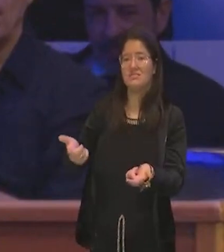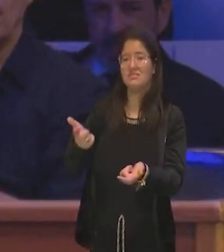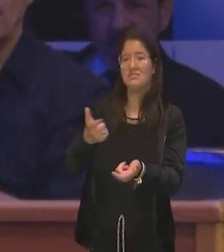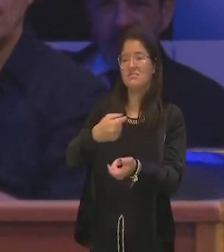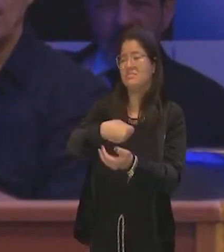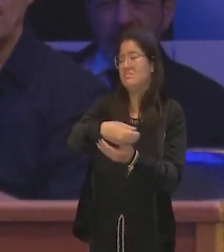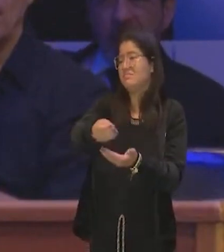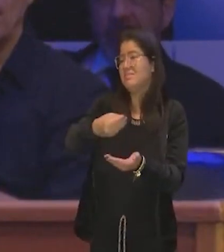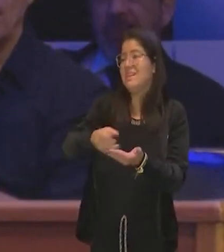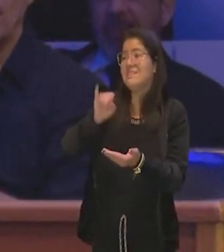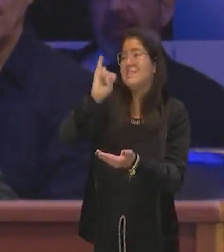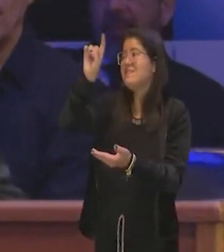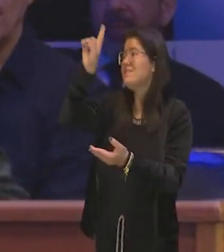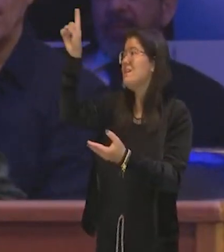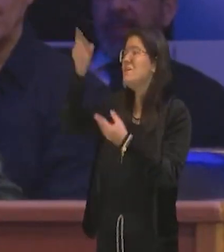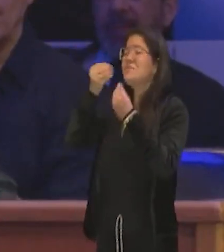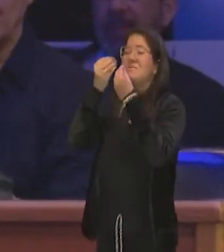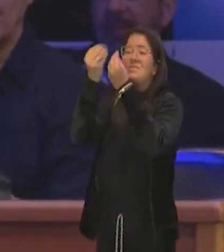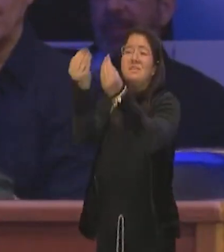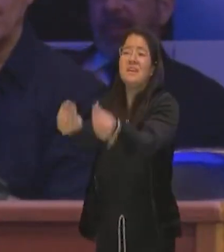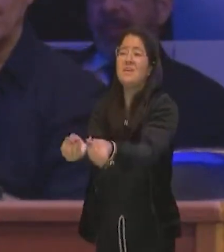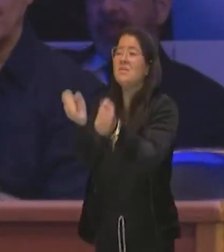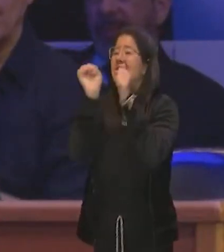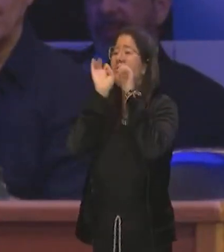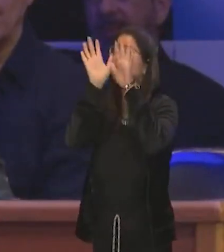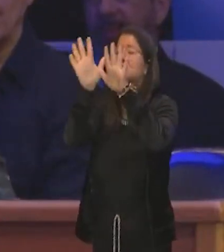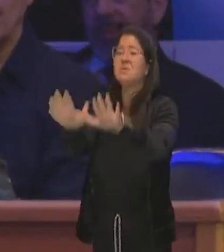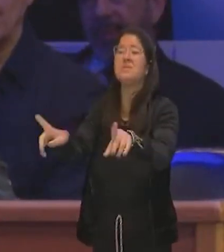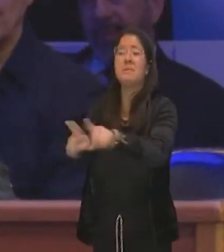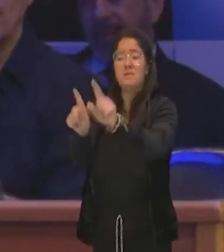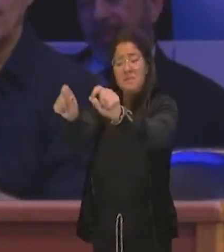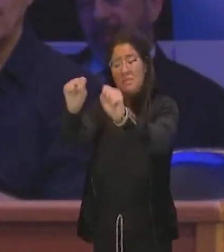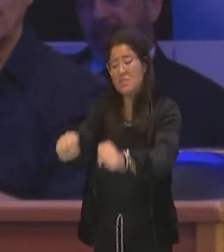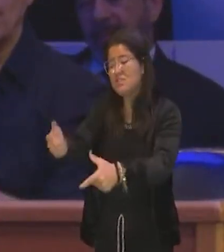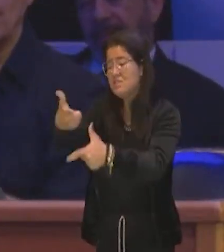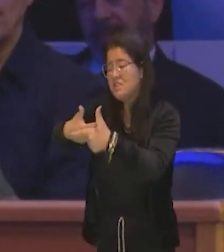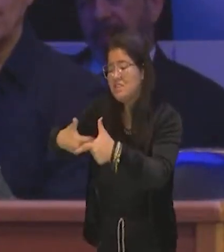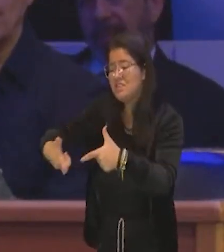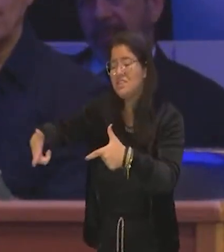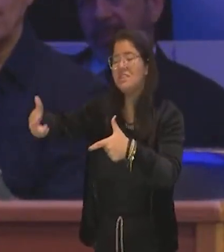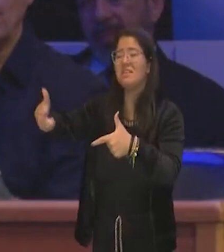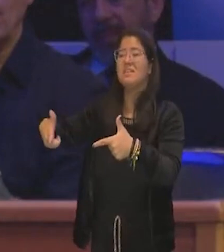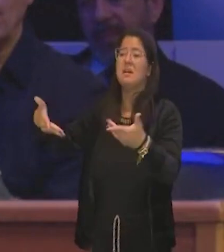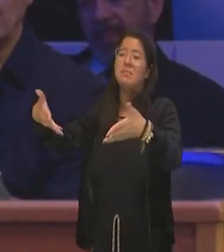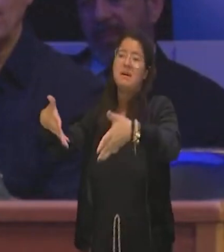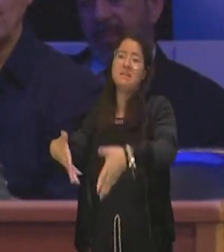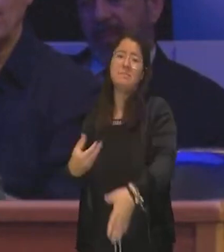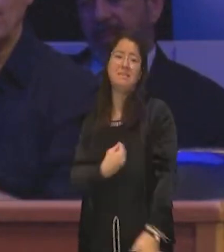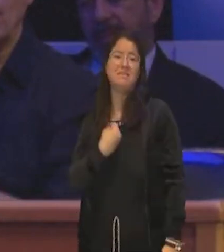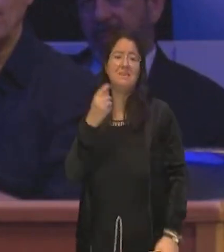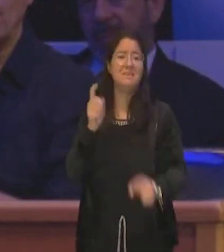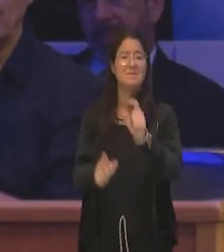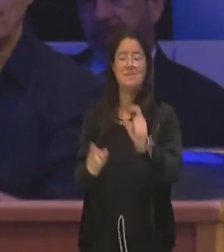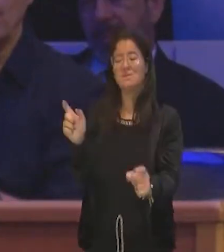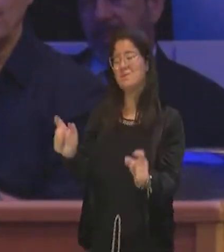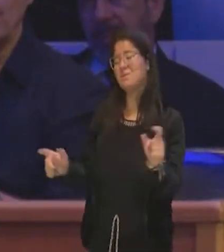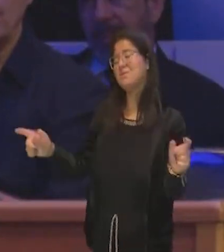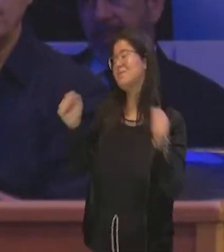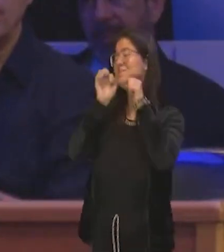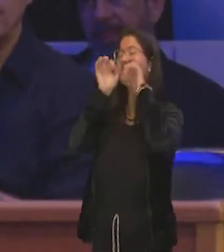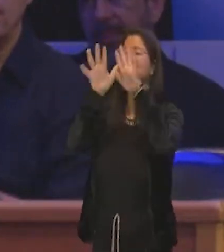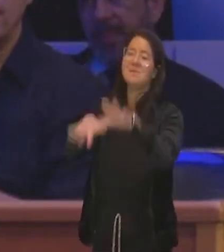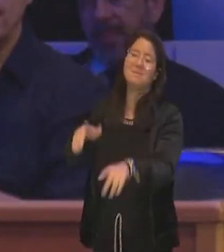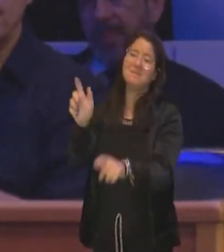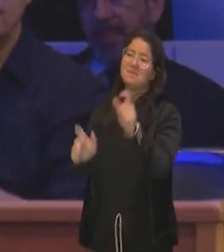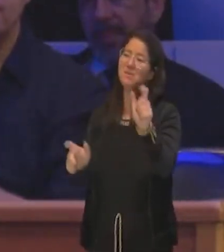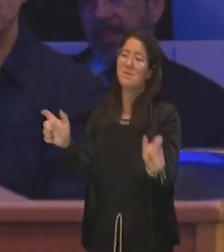Se Deus o abençoou, pastor, reparta. Divida com as pessoas, participe da vida das pessoas. Seja bênção na vida das